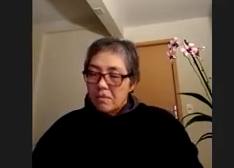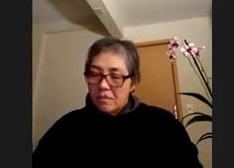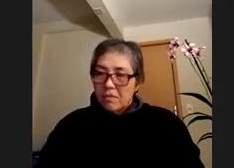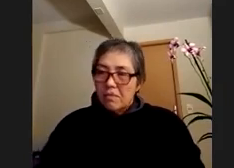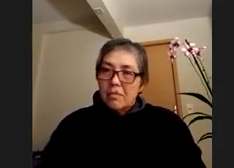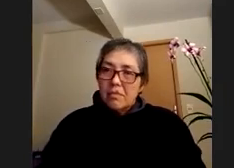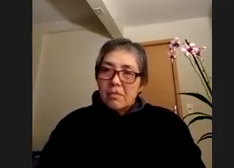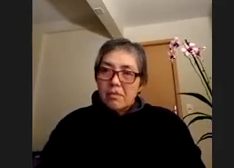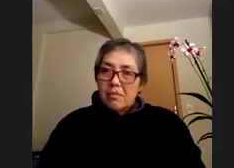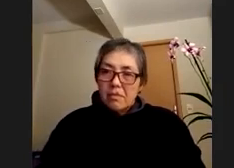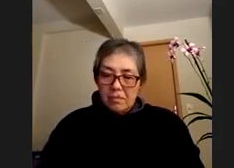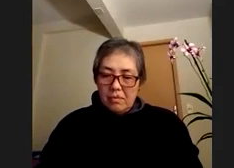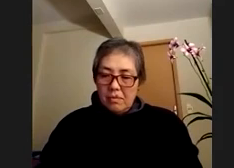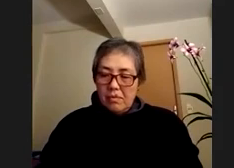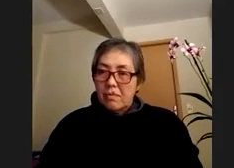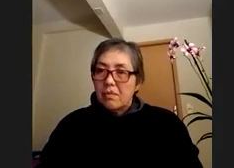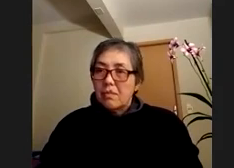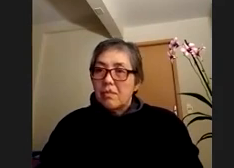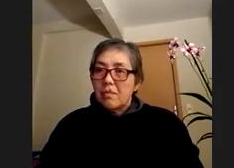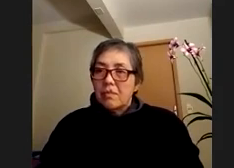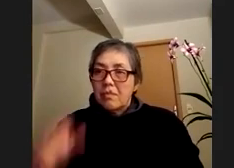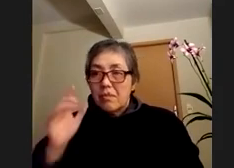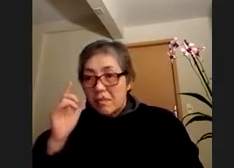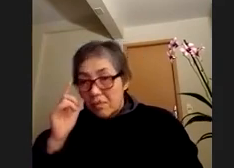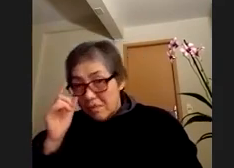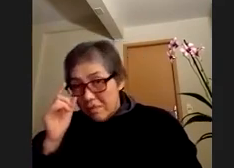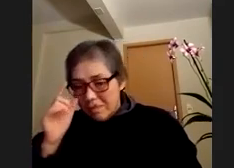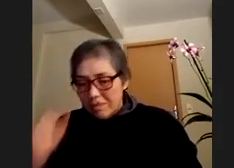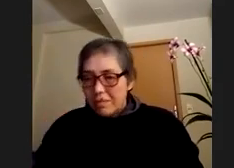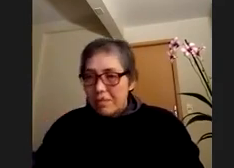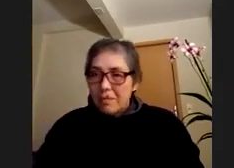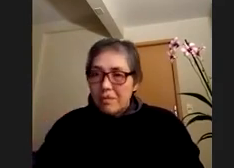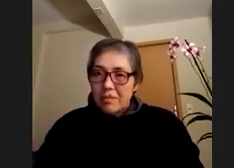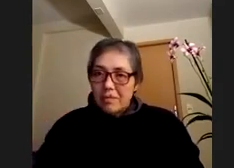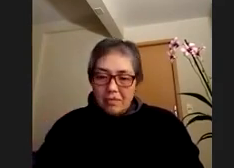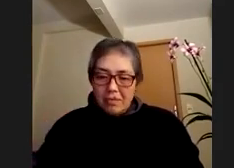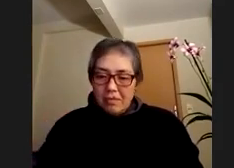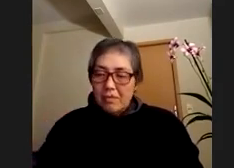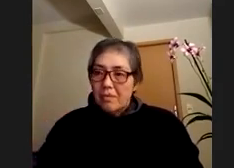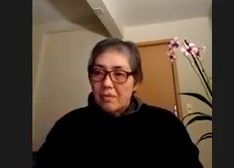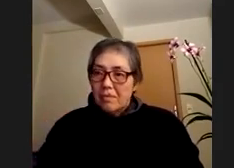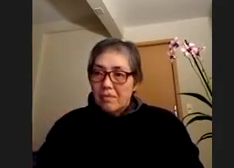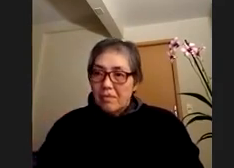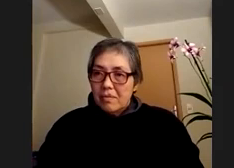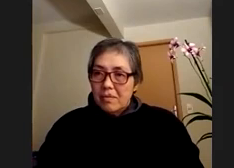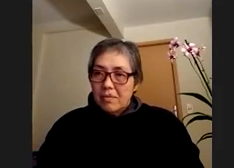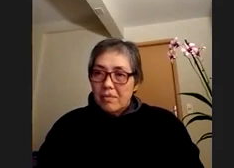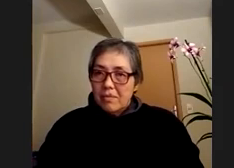três coisas, os trabalhadores podem ter problemas muito maiores. A gente já está